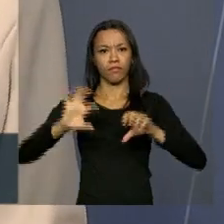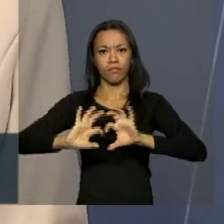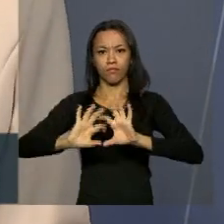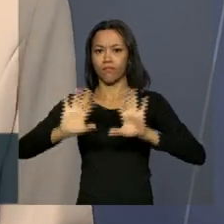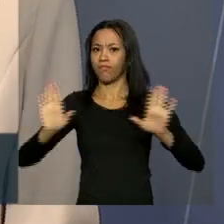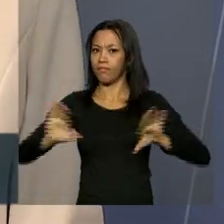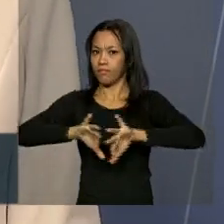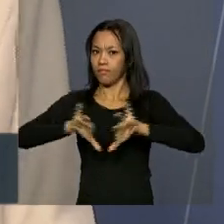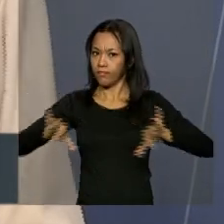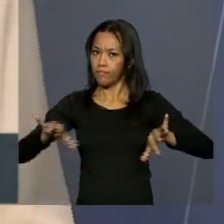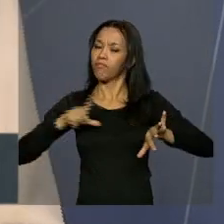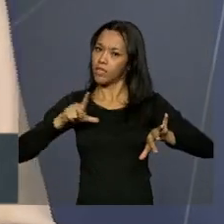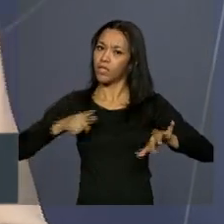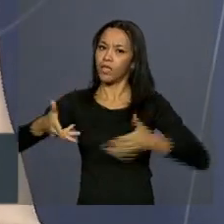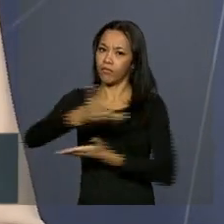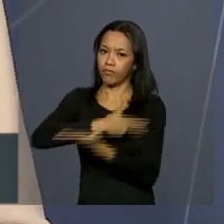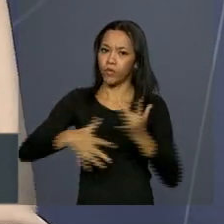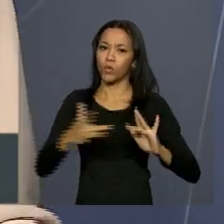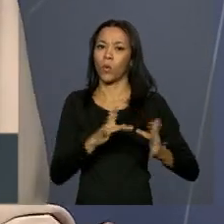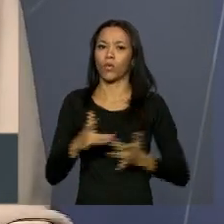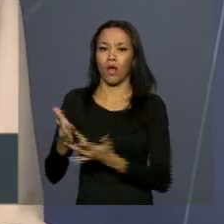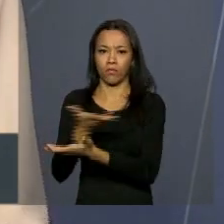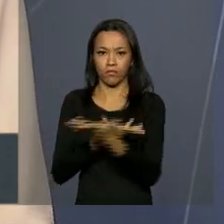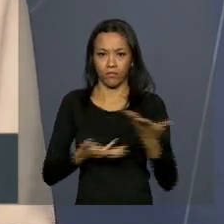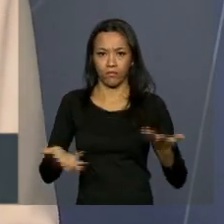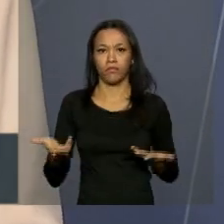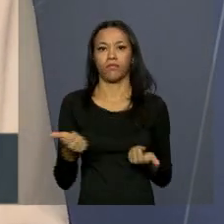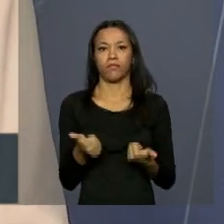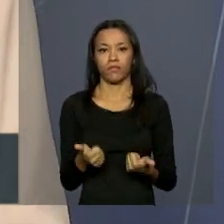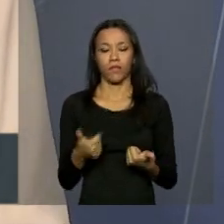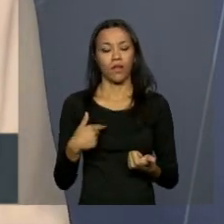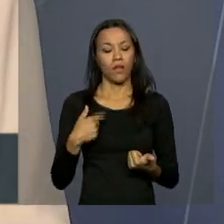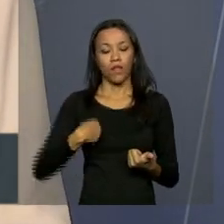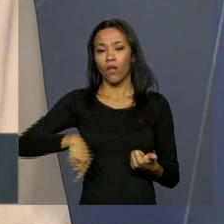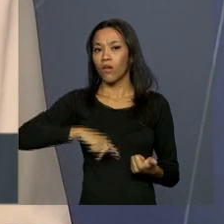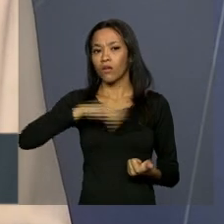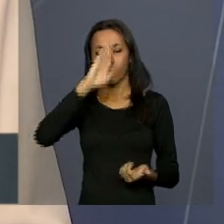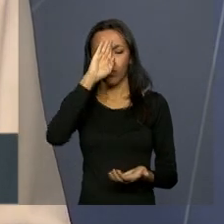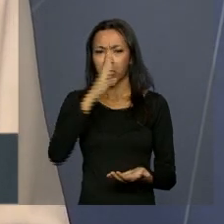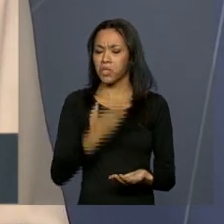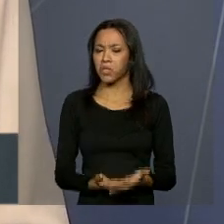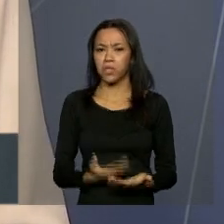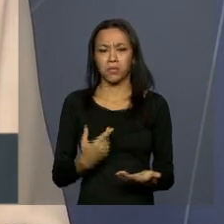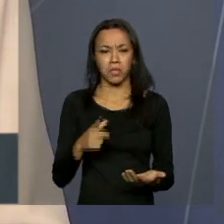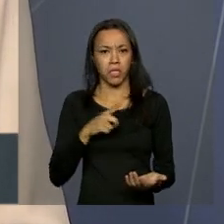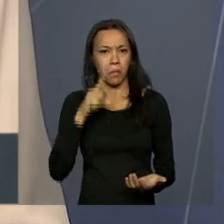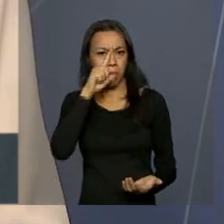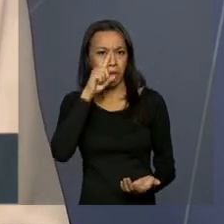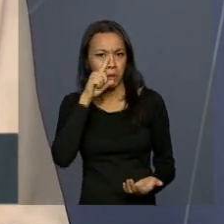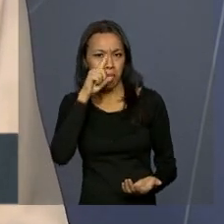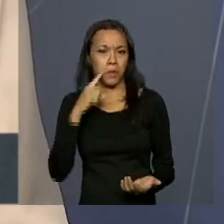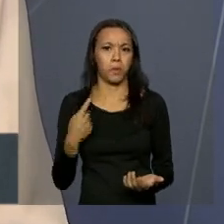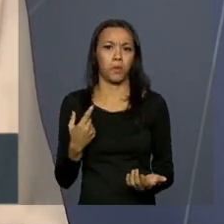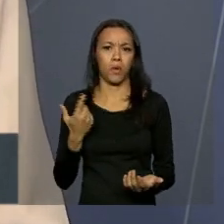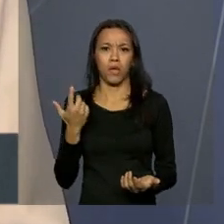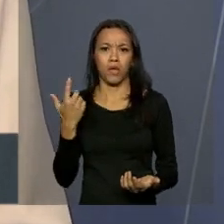com Harmonia não acreditamos que haja nenhum risco de crise política mais